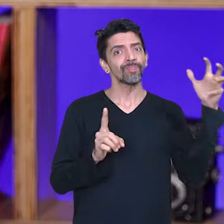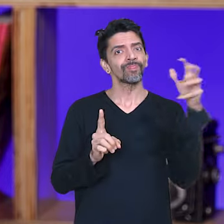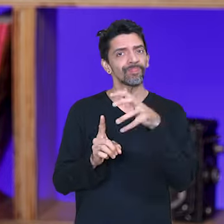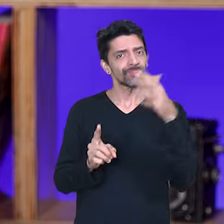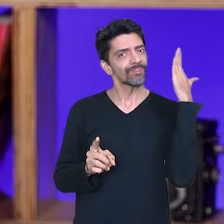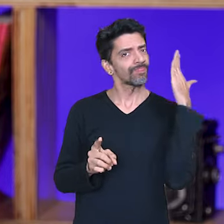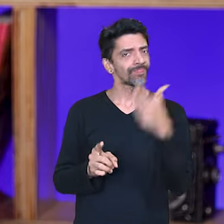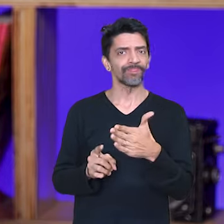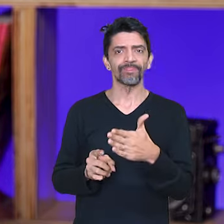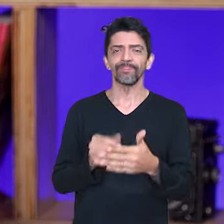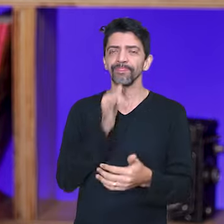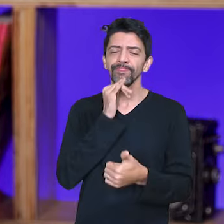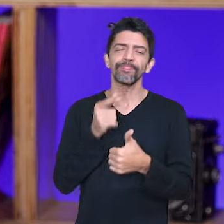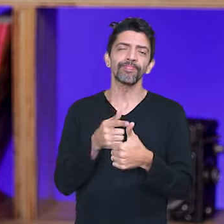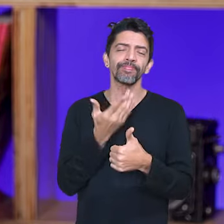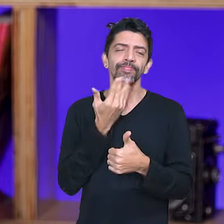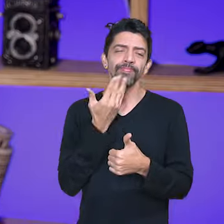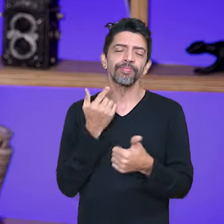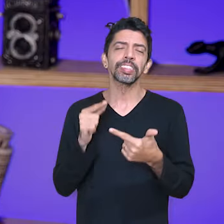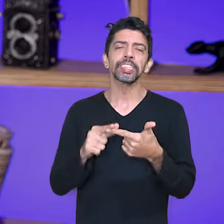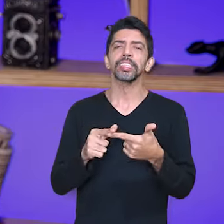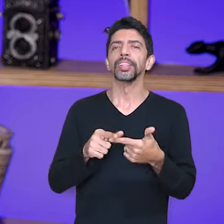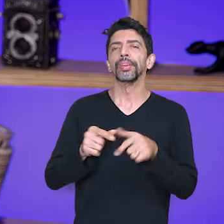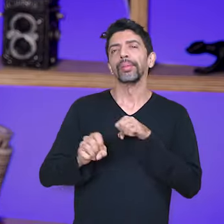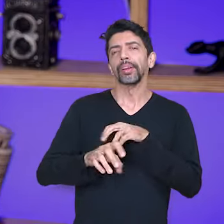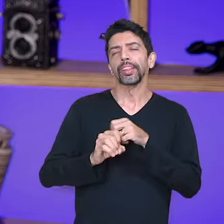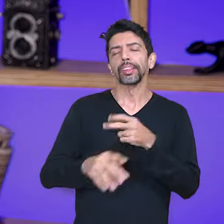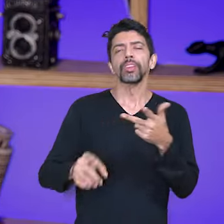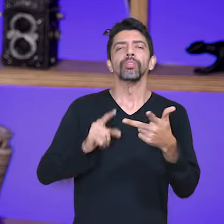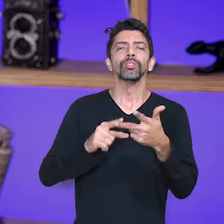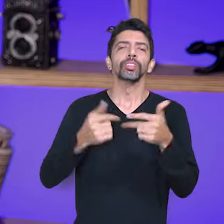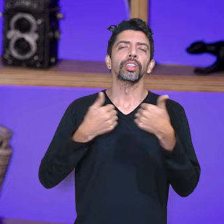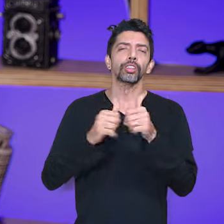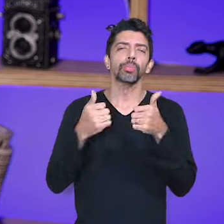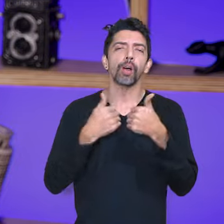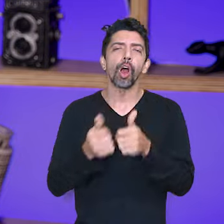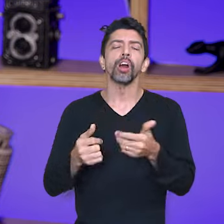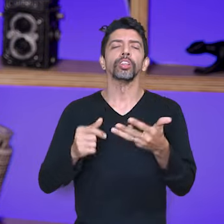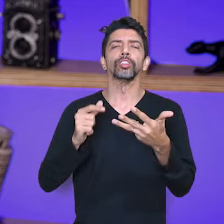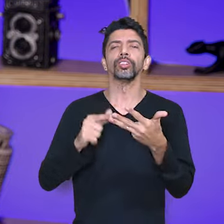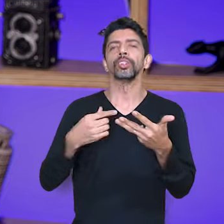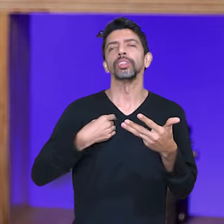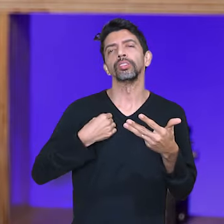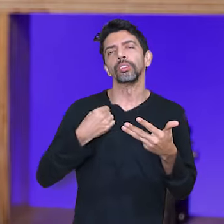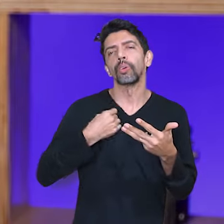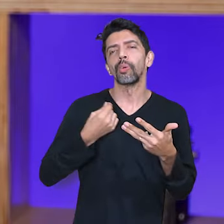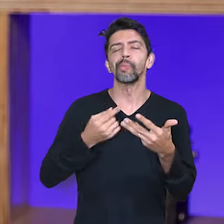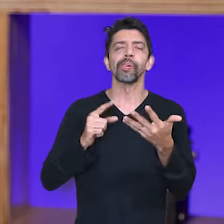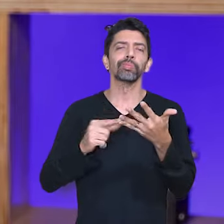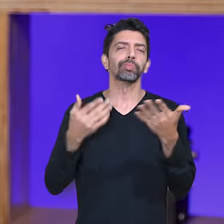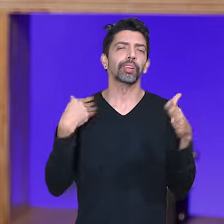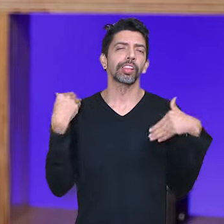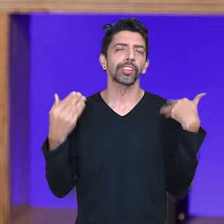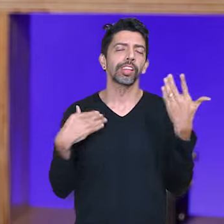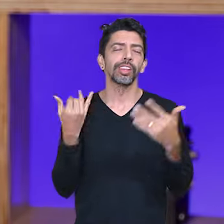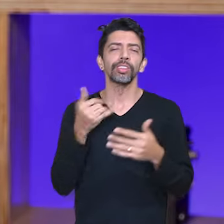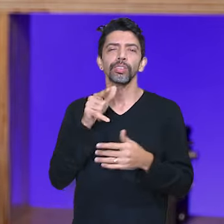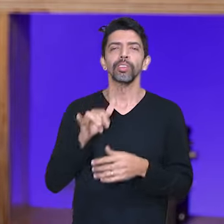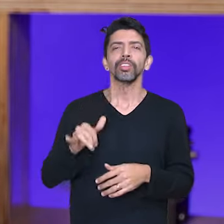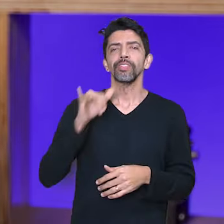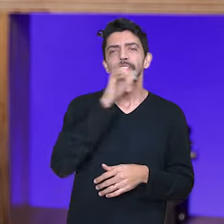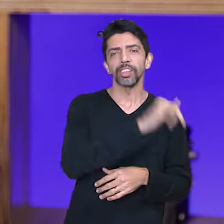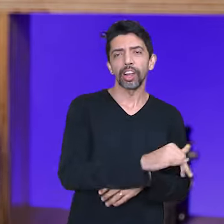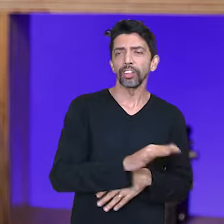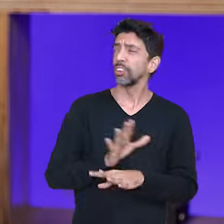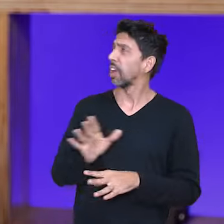na educação, no transporte. Se você pode pensar em vestuário, você pode pensar em lazer, quando você vai para fora. Ah, mas eu não